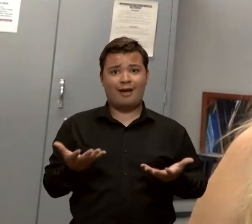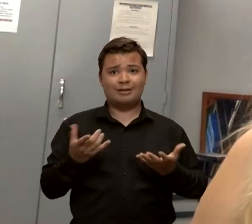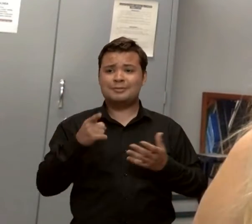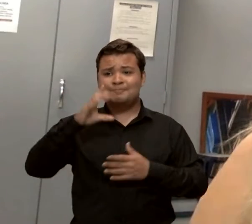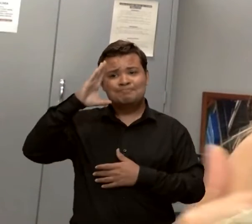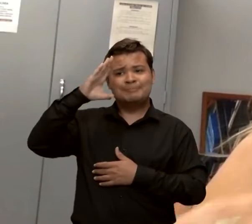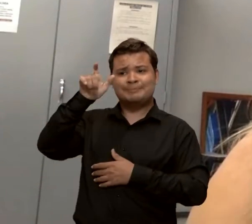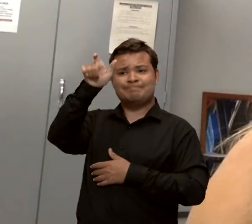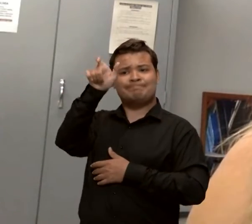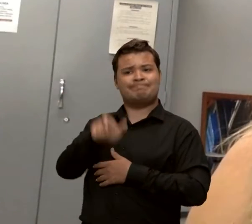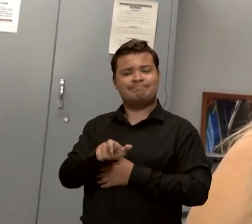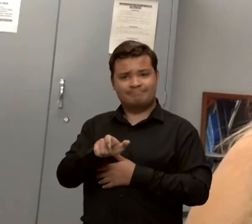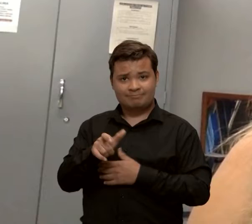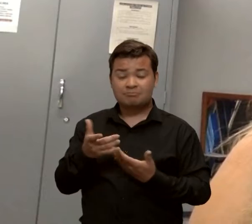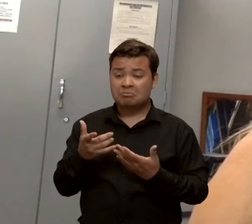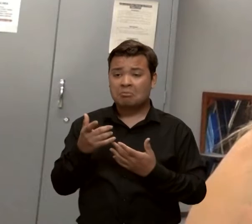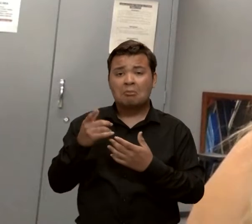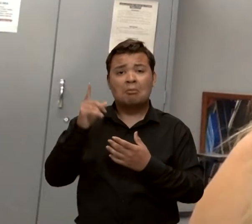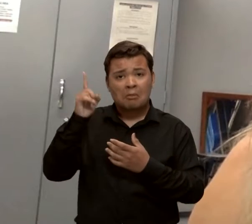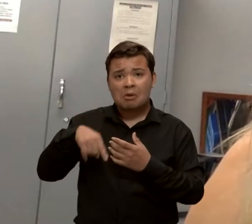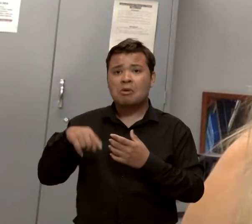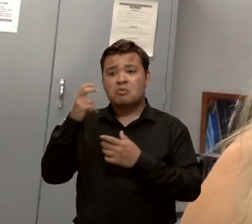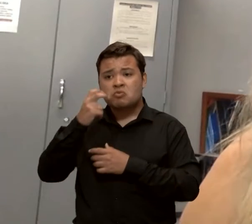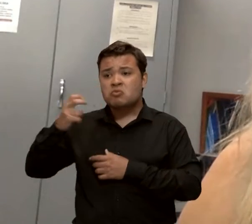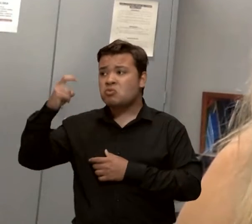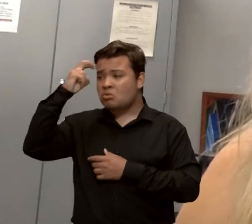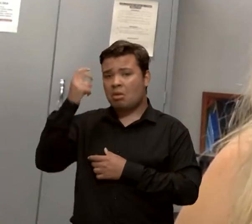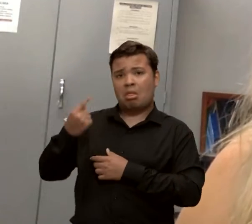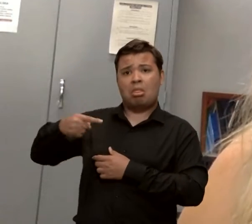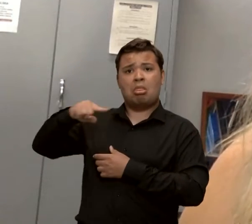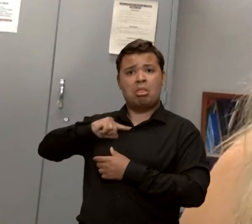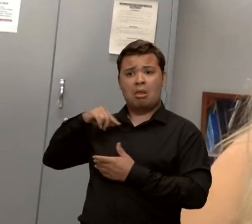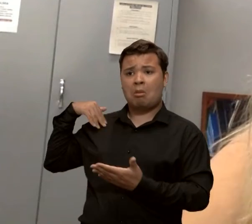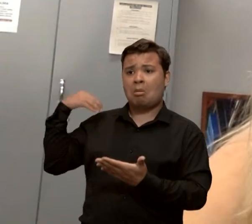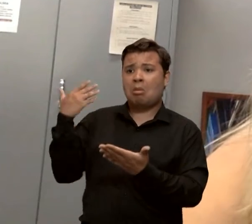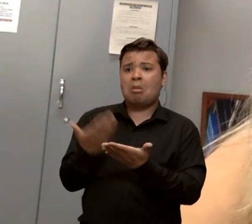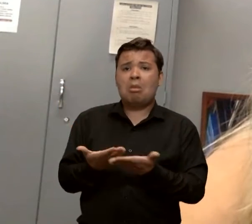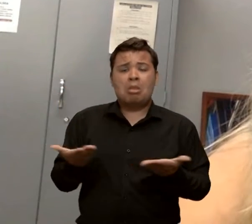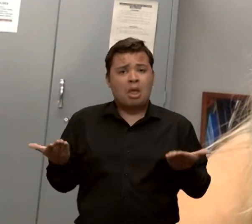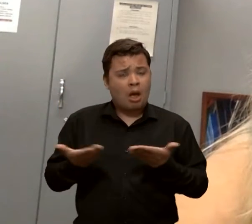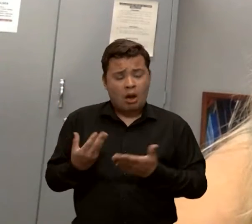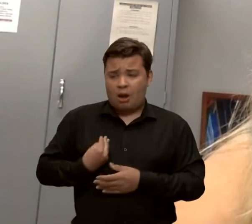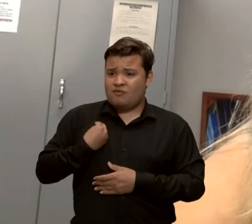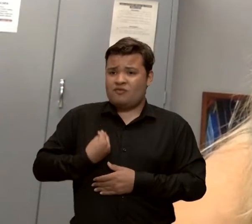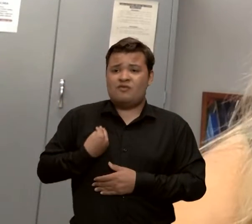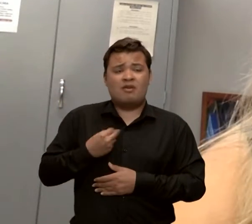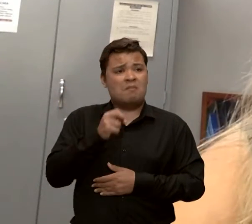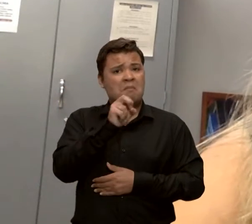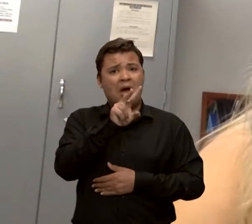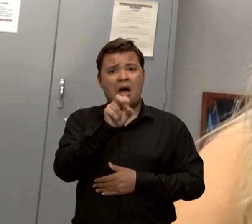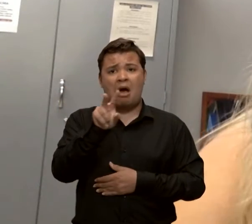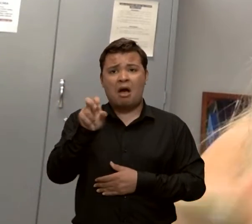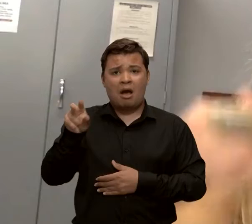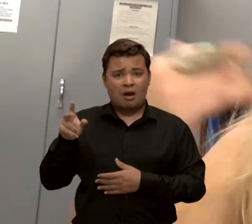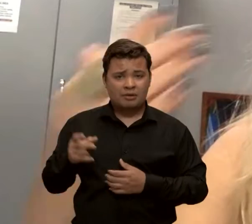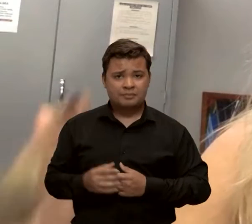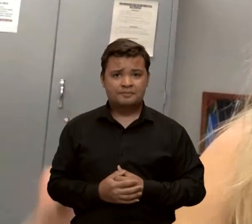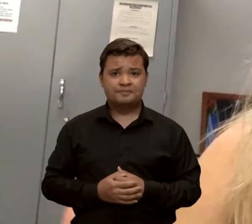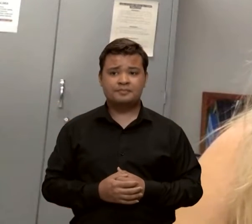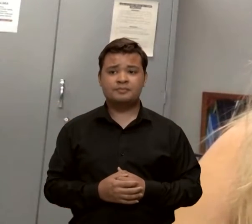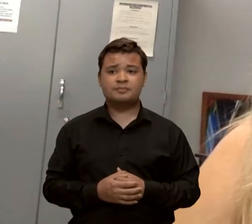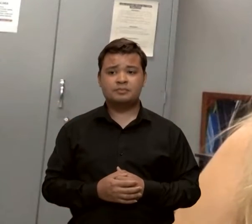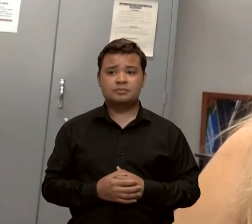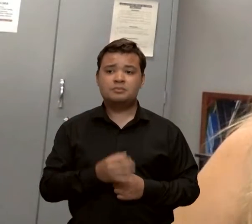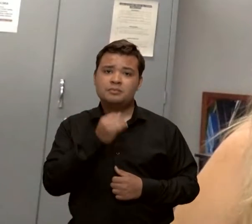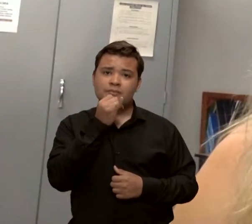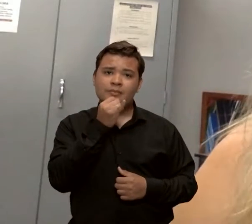toda essa herança cultural ainda está muito presente na nossa vida, né? Se você for perceber, então nós temos aí a